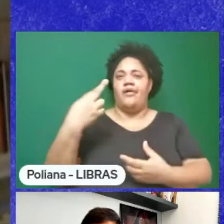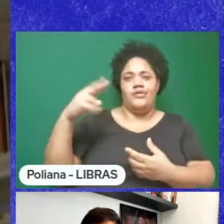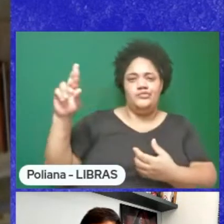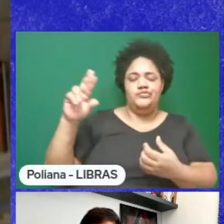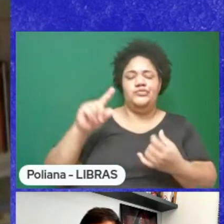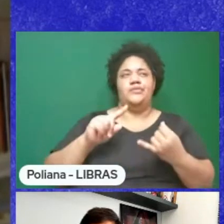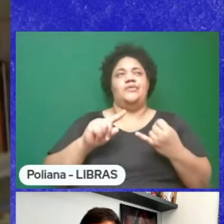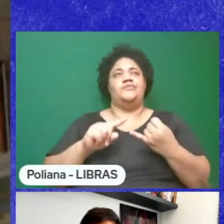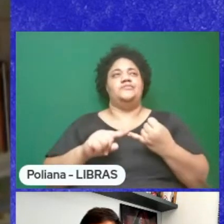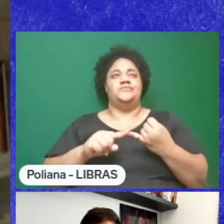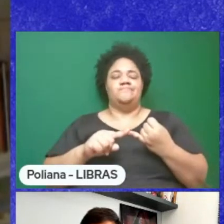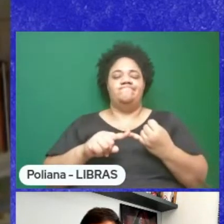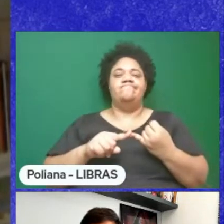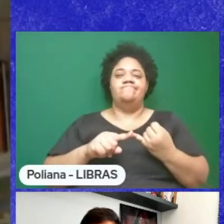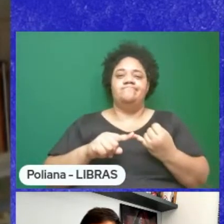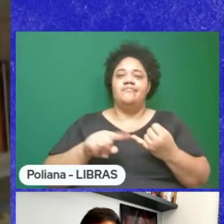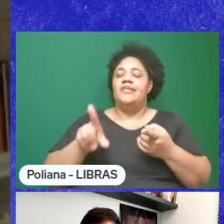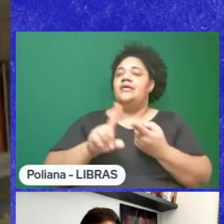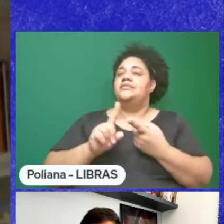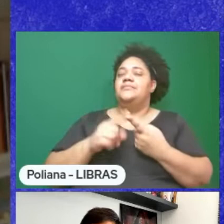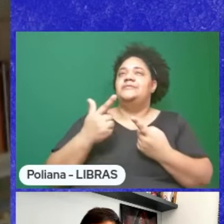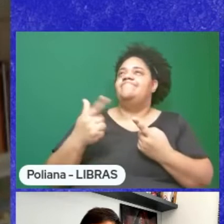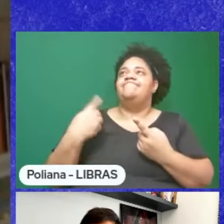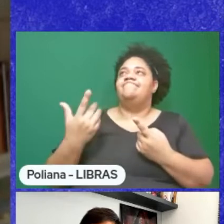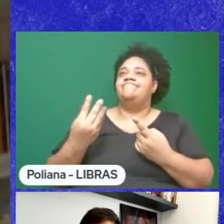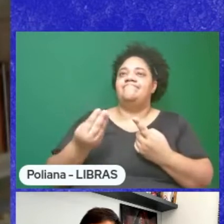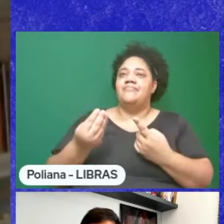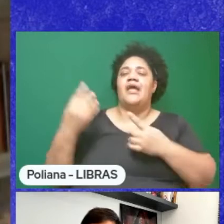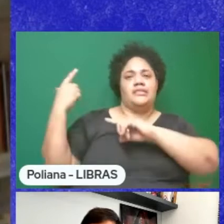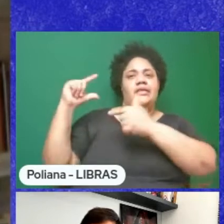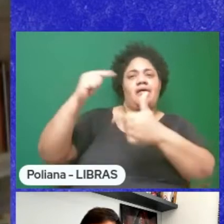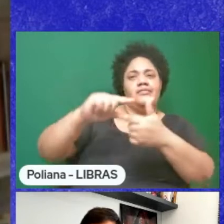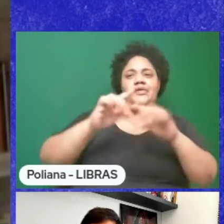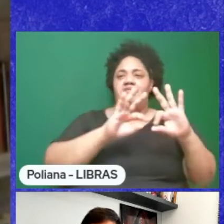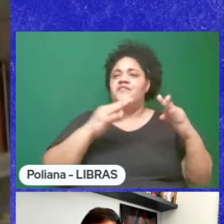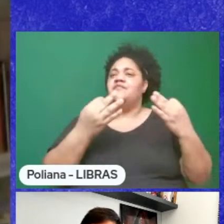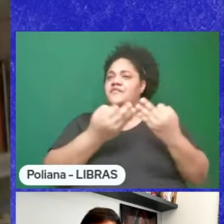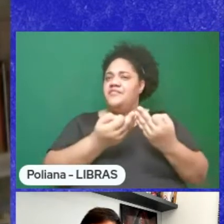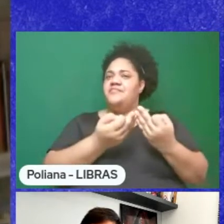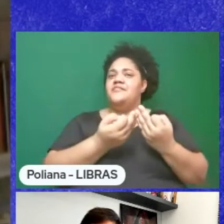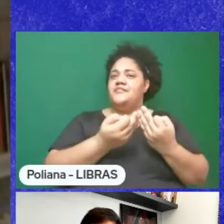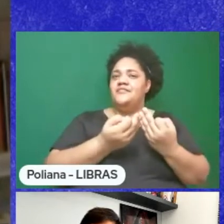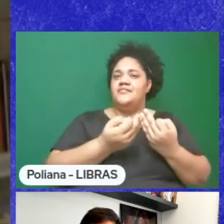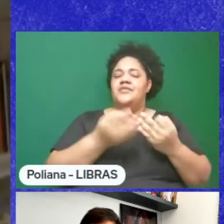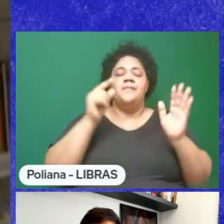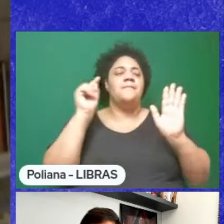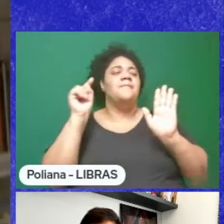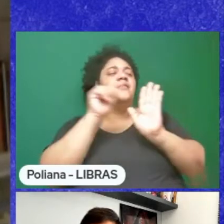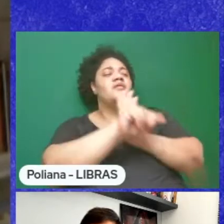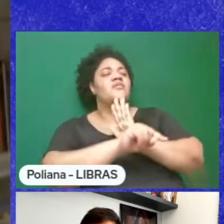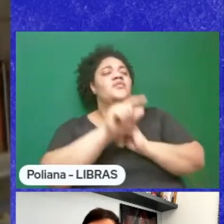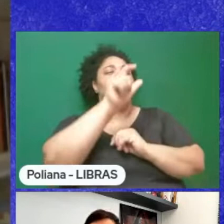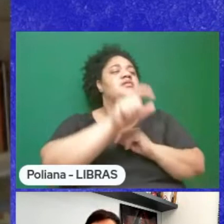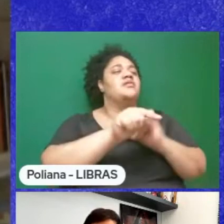símbolos, digamos, tradicionais de família. Tem uma hora que uma personagem pergunta para ela de alguém que